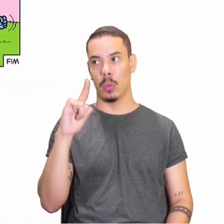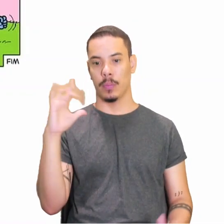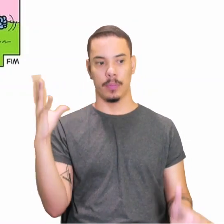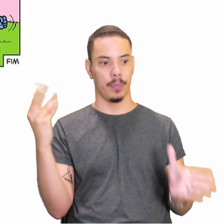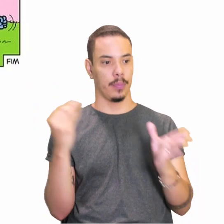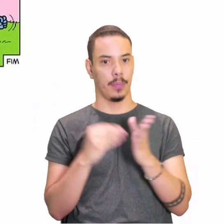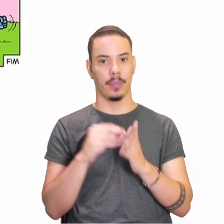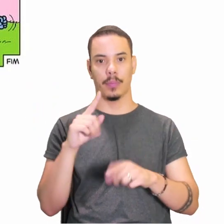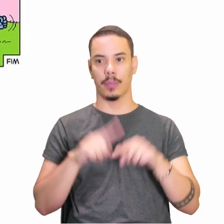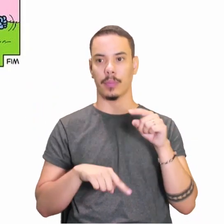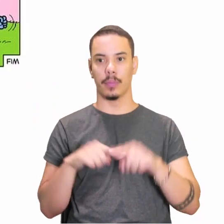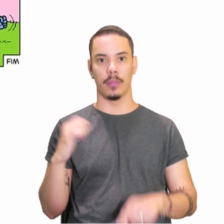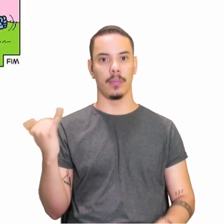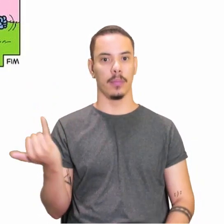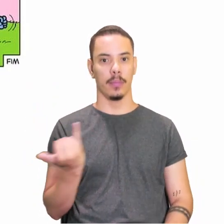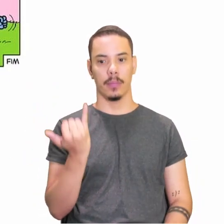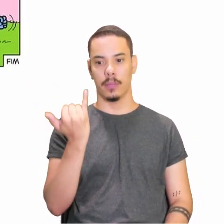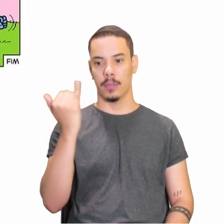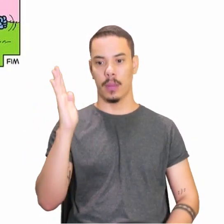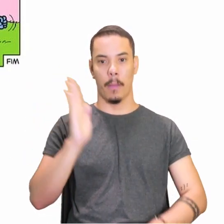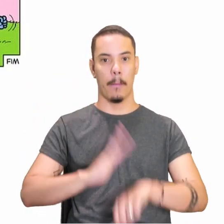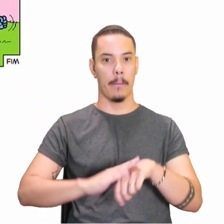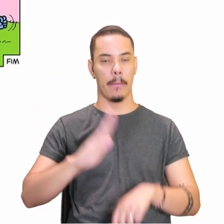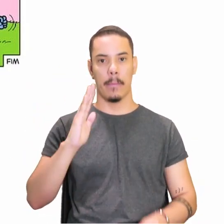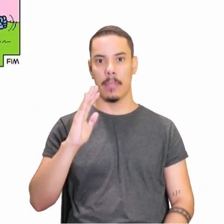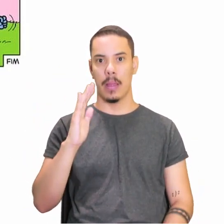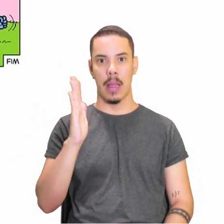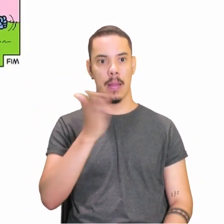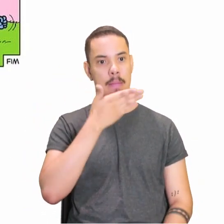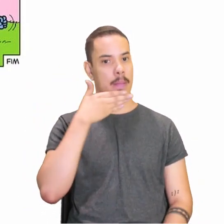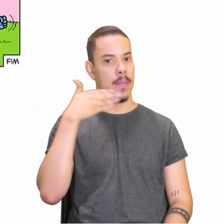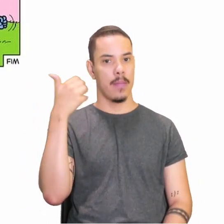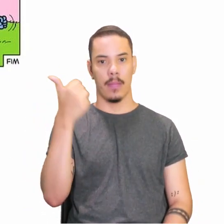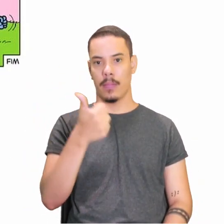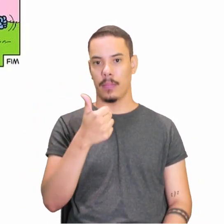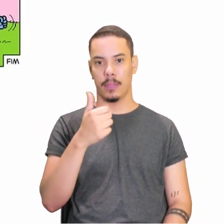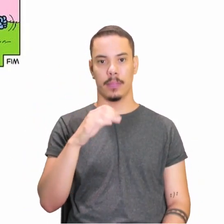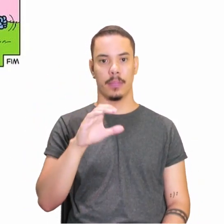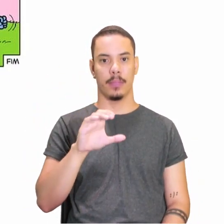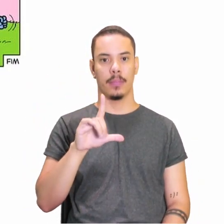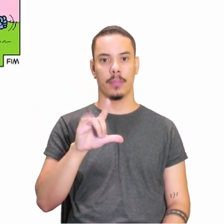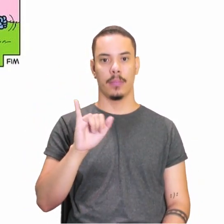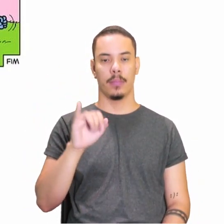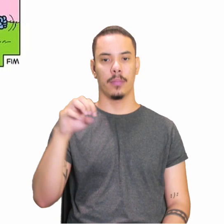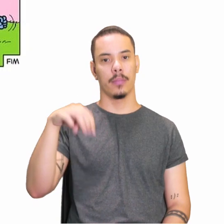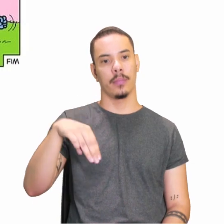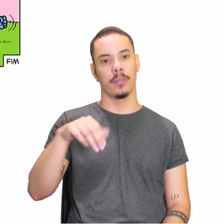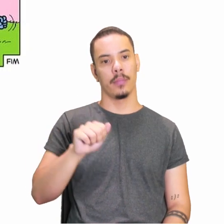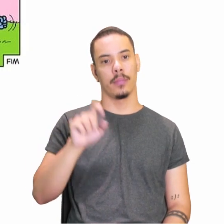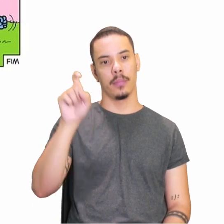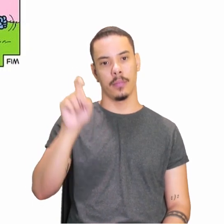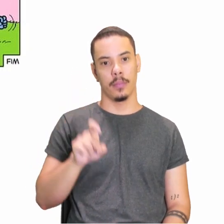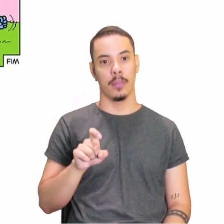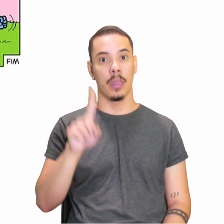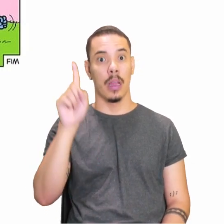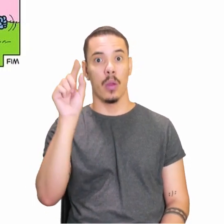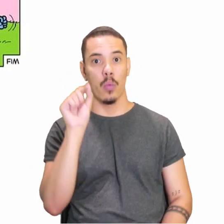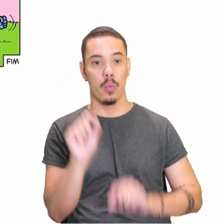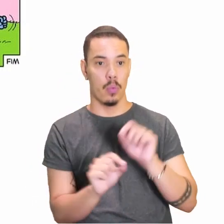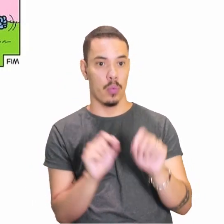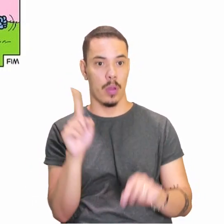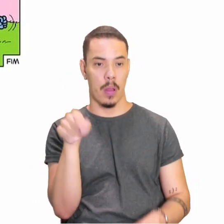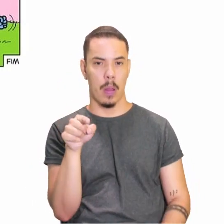bem importante que eu acho aí que é o melhor, né, ali, que é o clímax, que é o momento chave